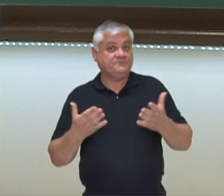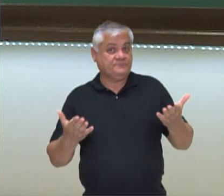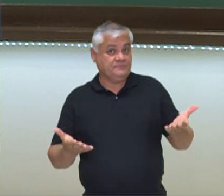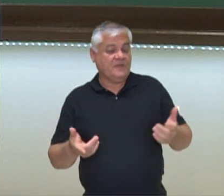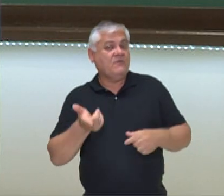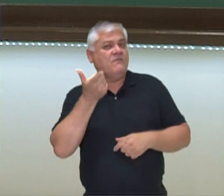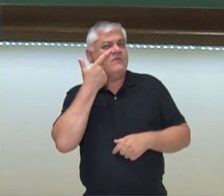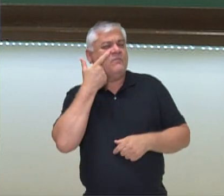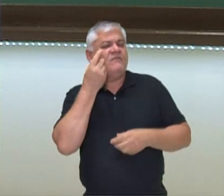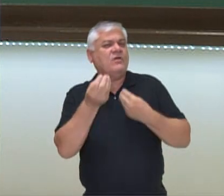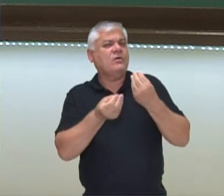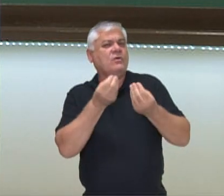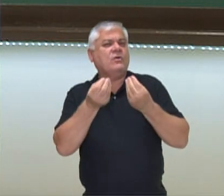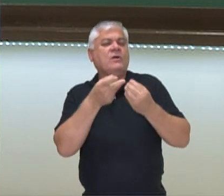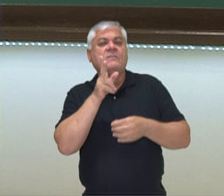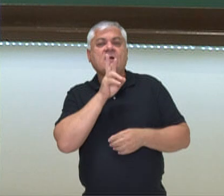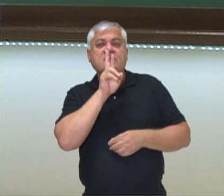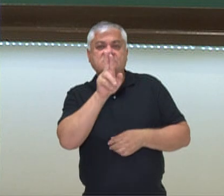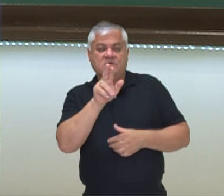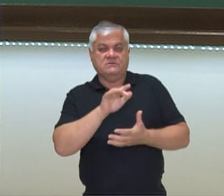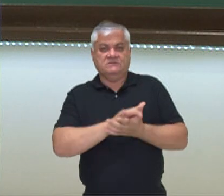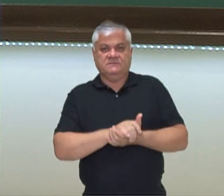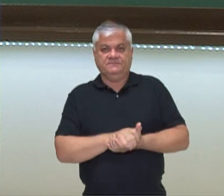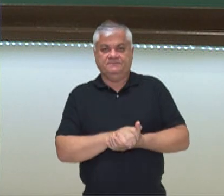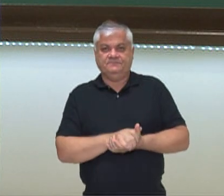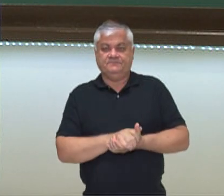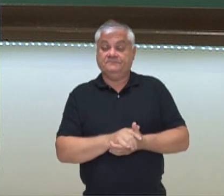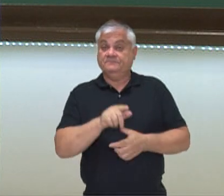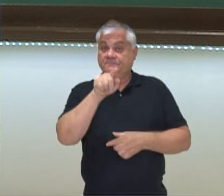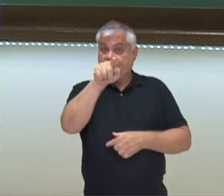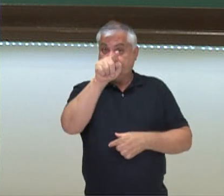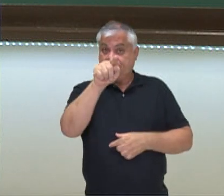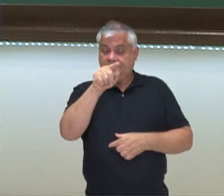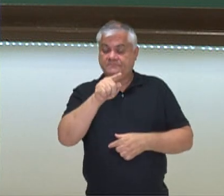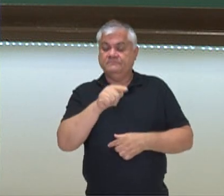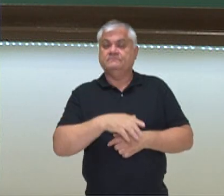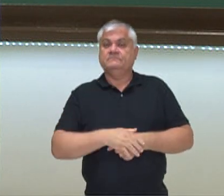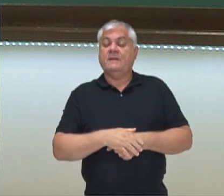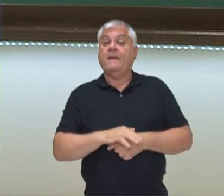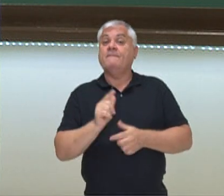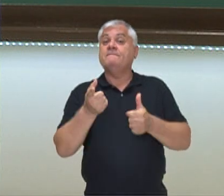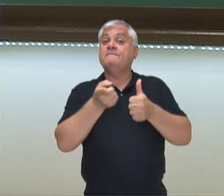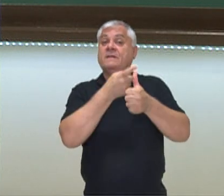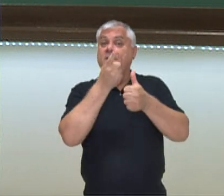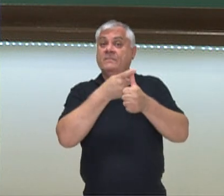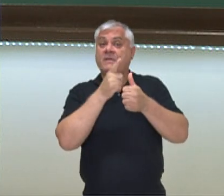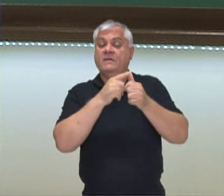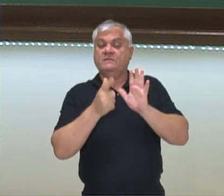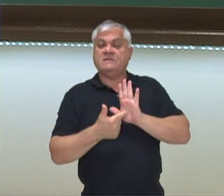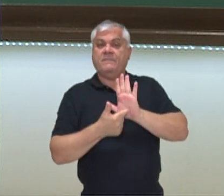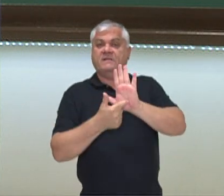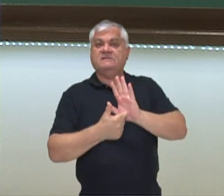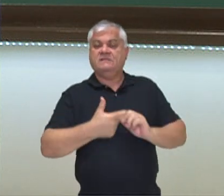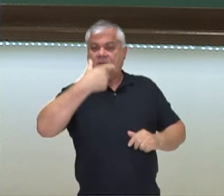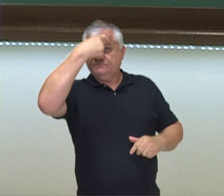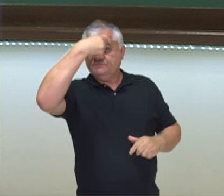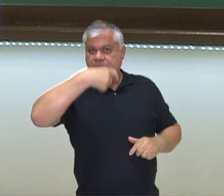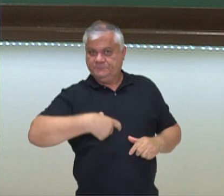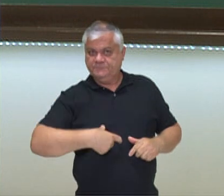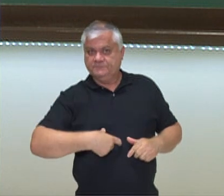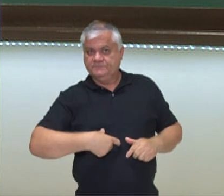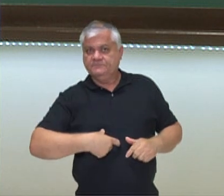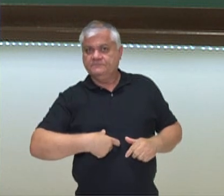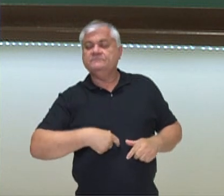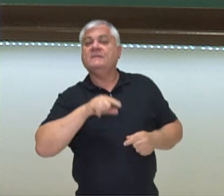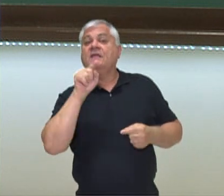Então vamos ver como ficou a sua resposta. Você deveria se apresentar, to introduce yourself,